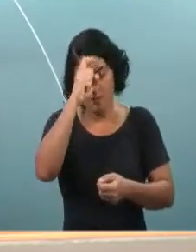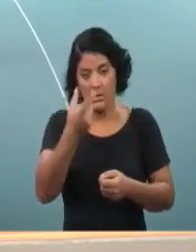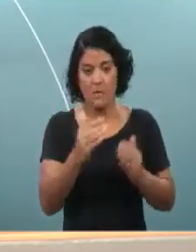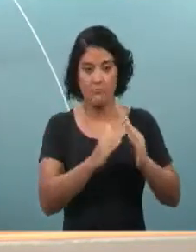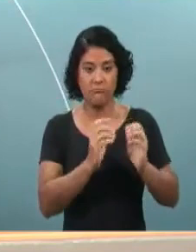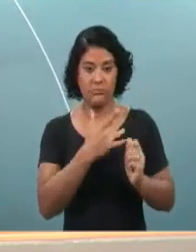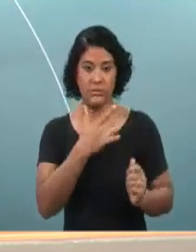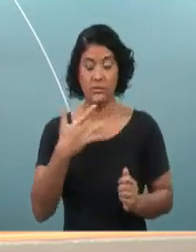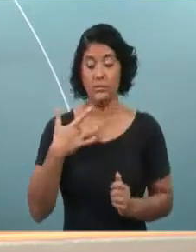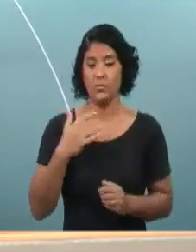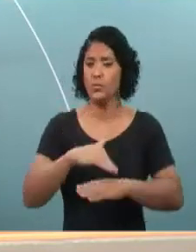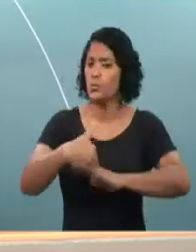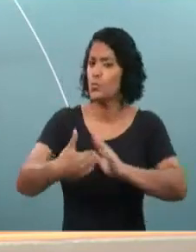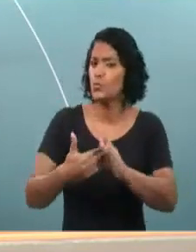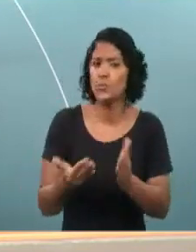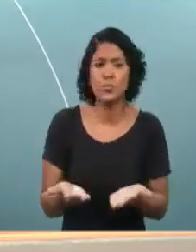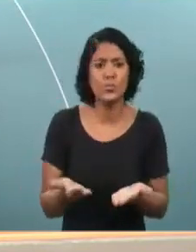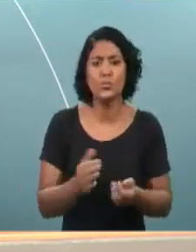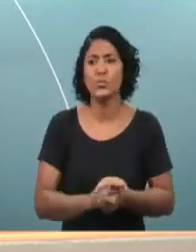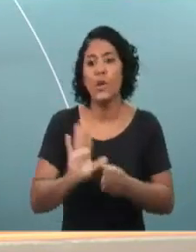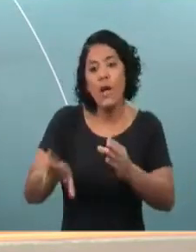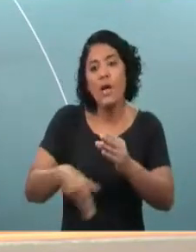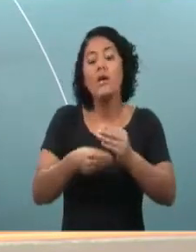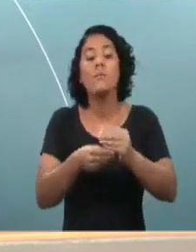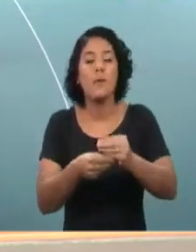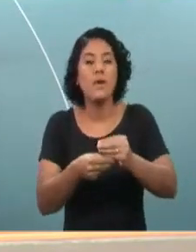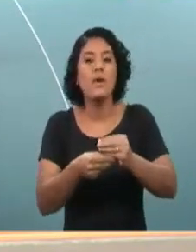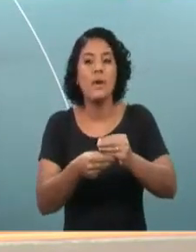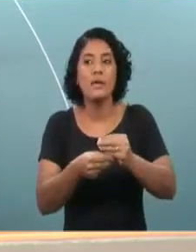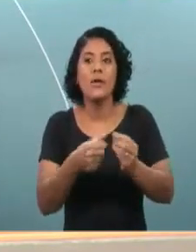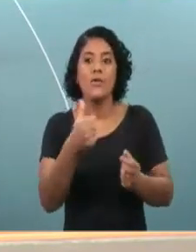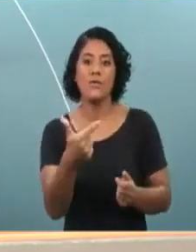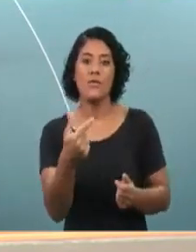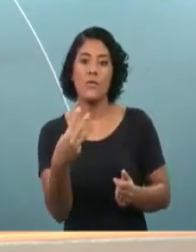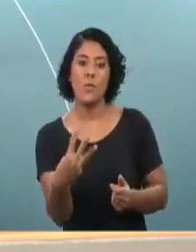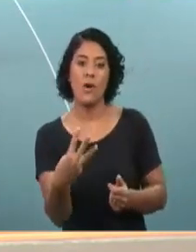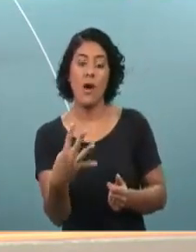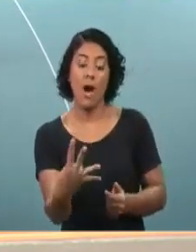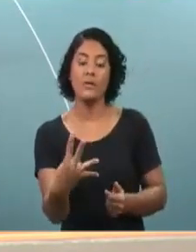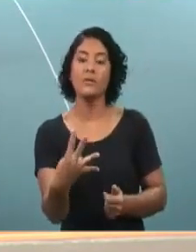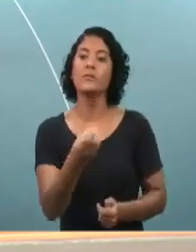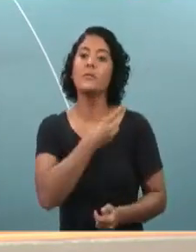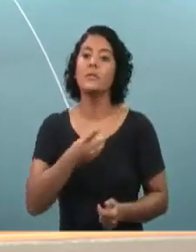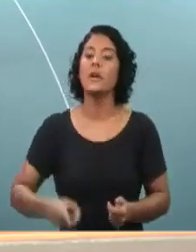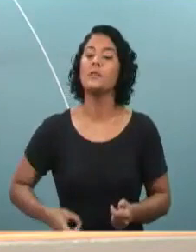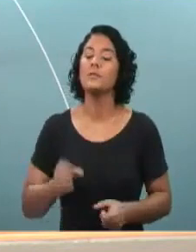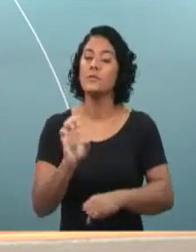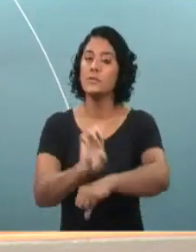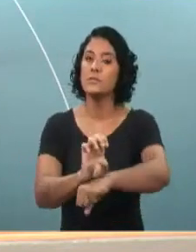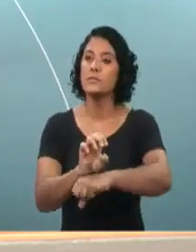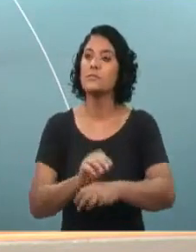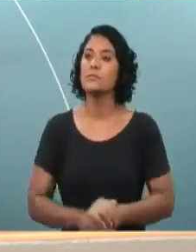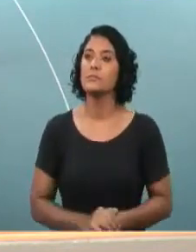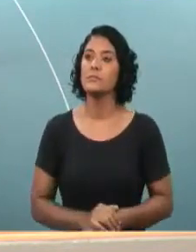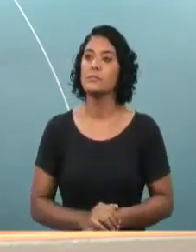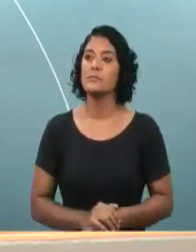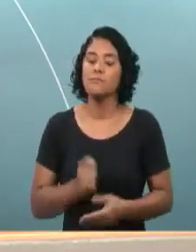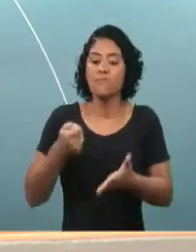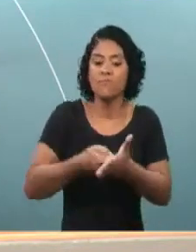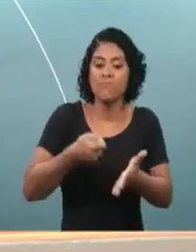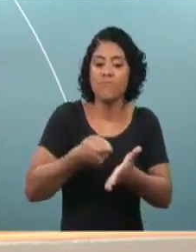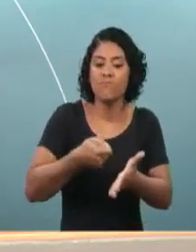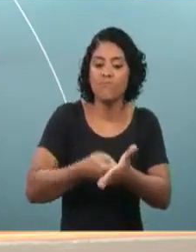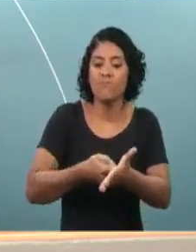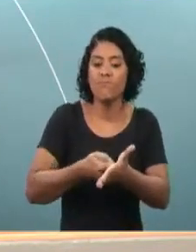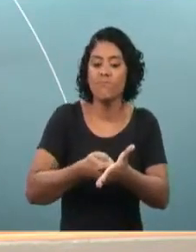saúde, tudo isso demanda das emendas dos 24 senhores deputados estaduais. E essa cobrança será feita no